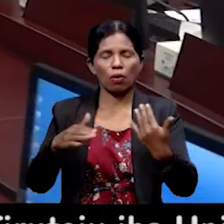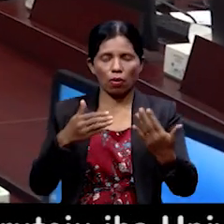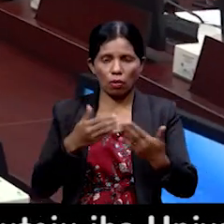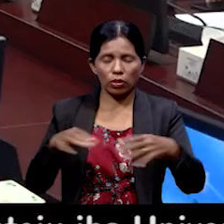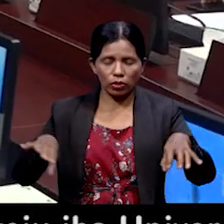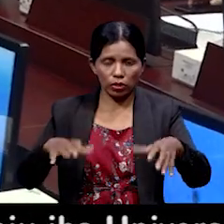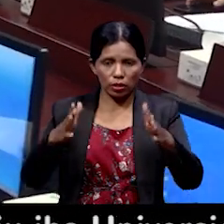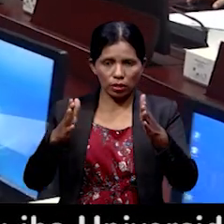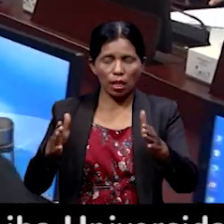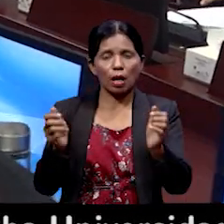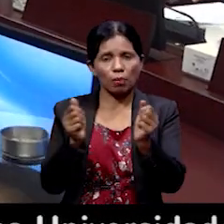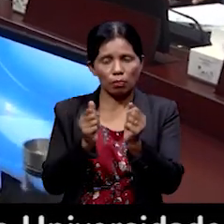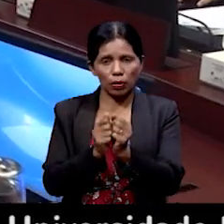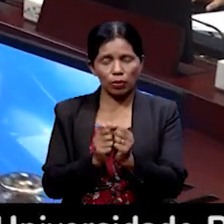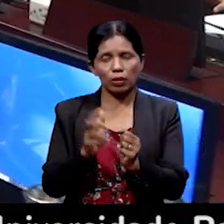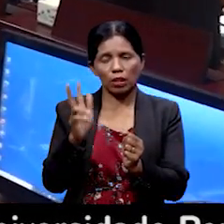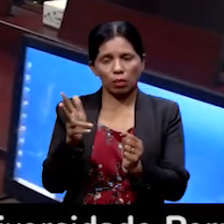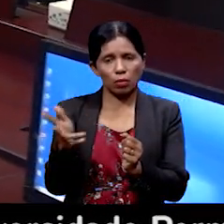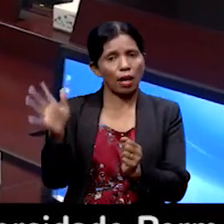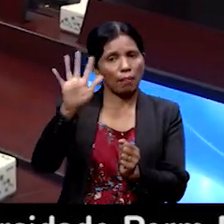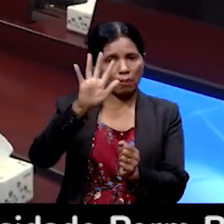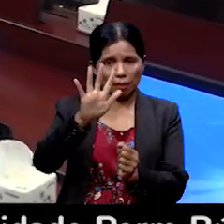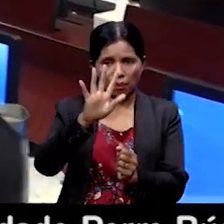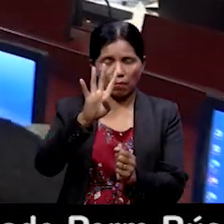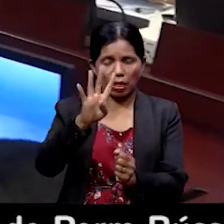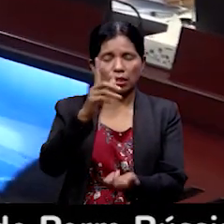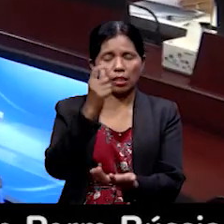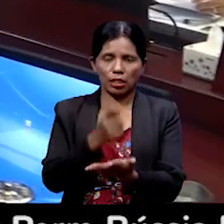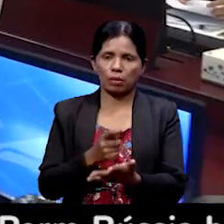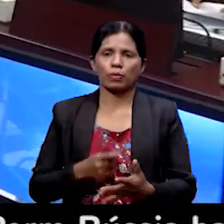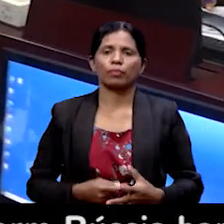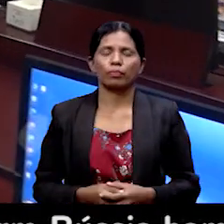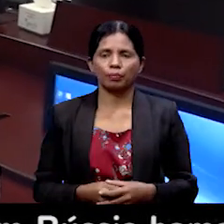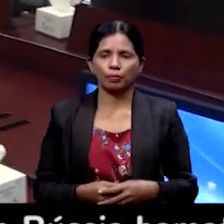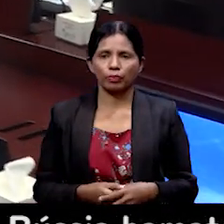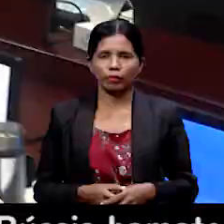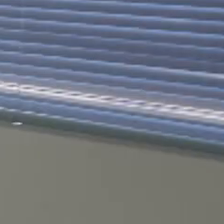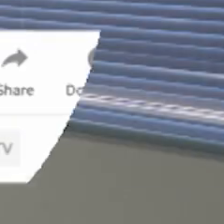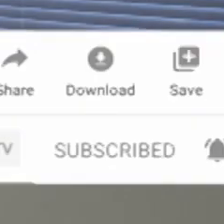hun tonuru resin hat liu. Fátima Pereira, Elio Gaio, Giamen.